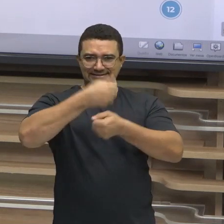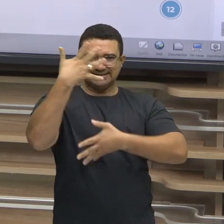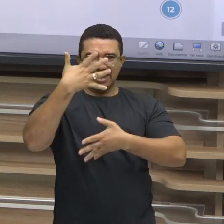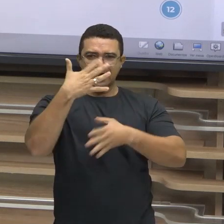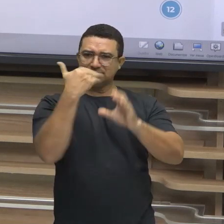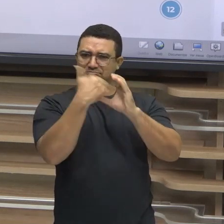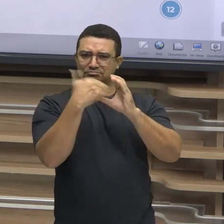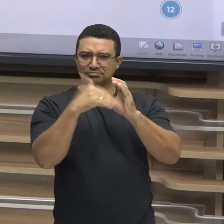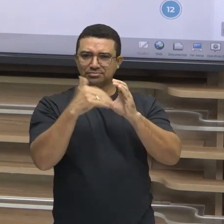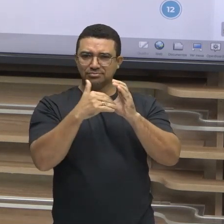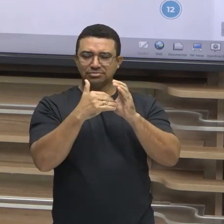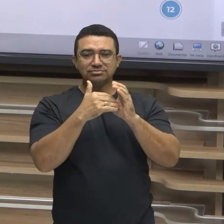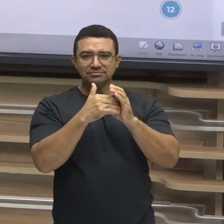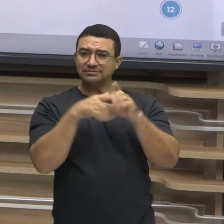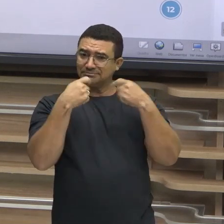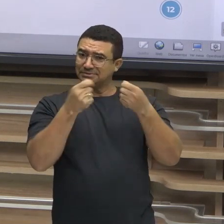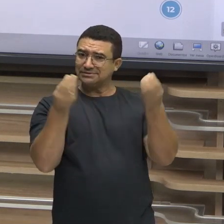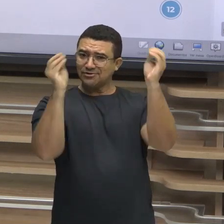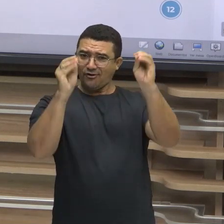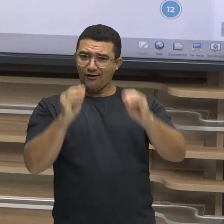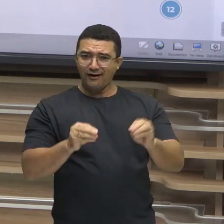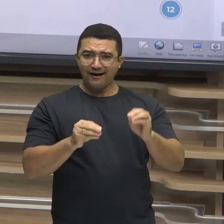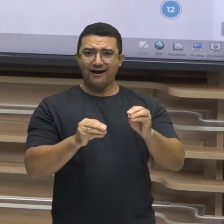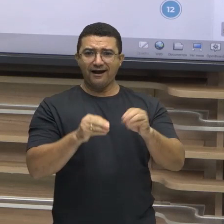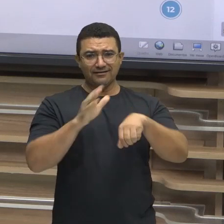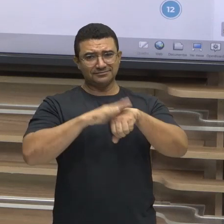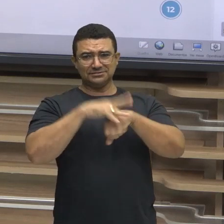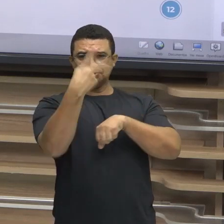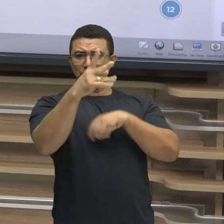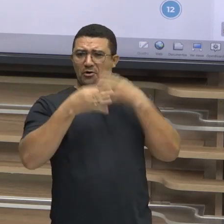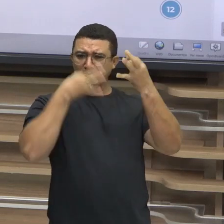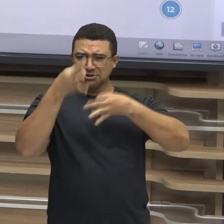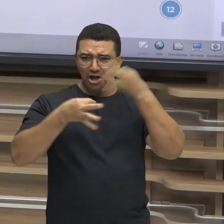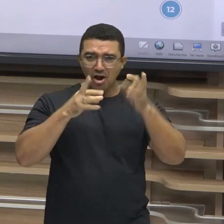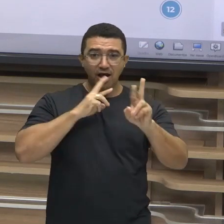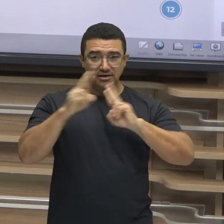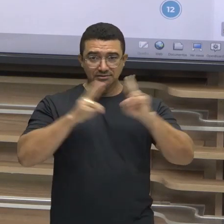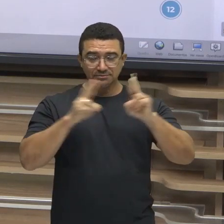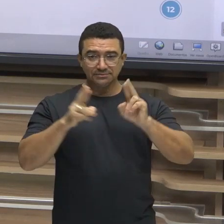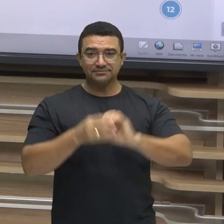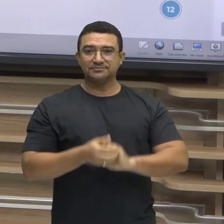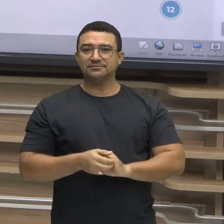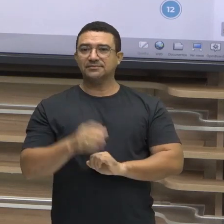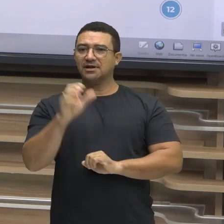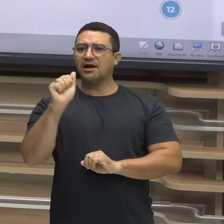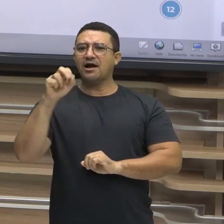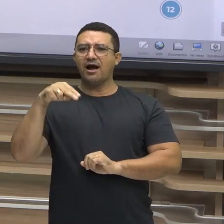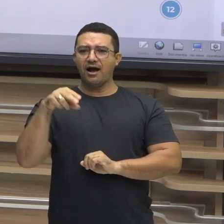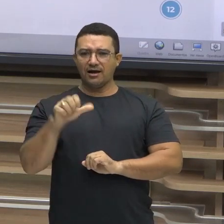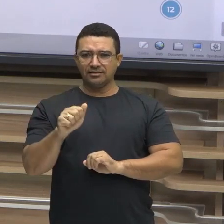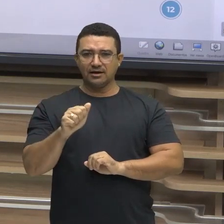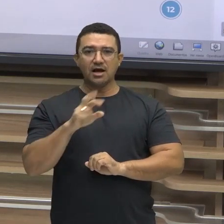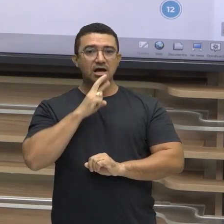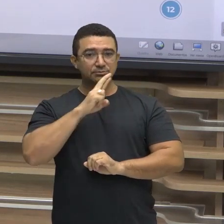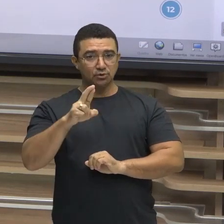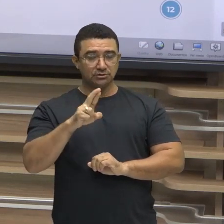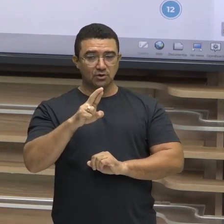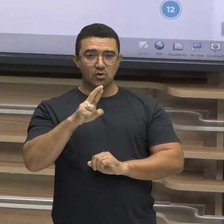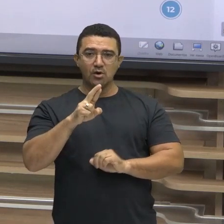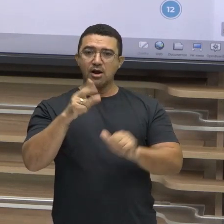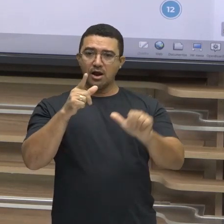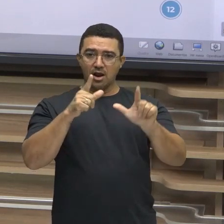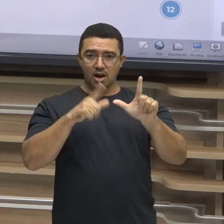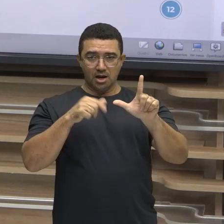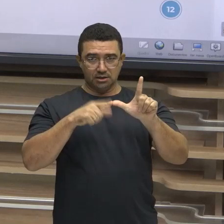sua resposta, sua opinião, certo? Bom, eu tenho aqui a resposta da Ana Clícia, ok? Ela respondeu a letra B da primeira